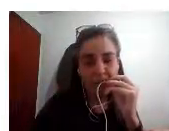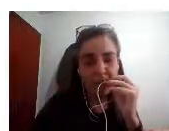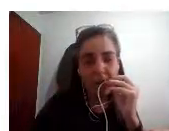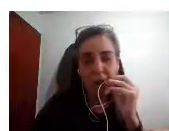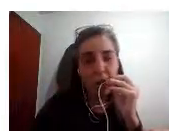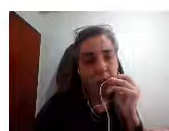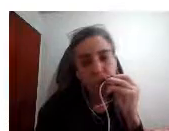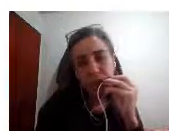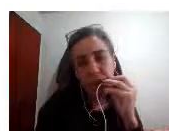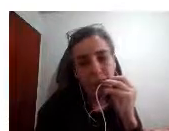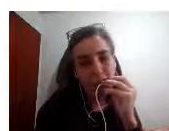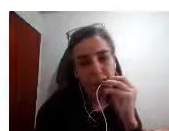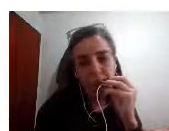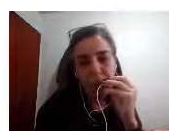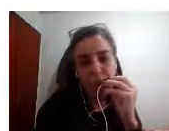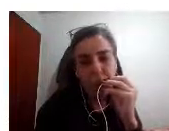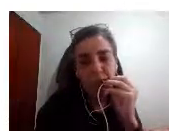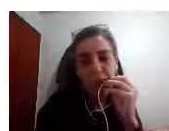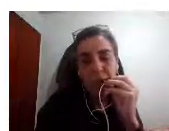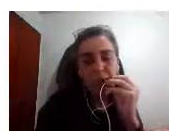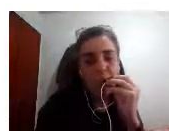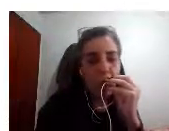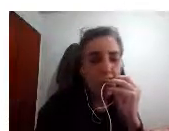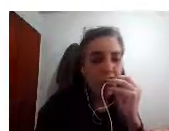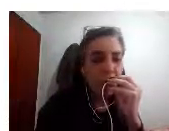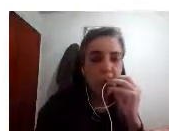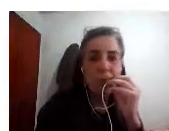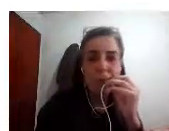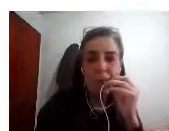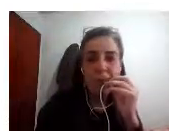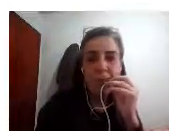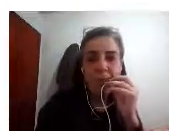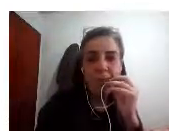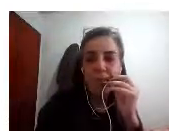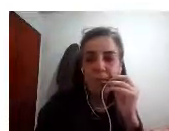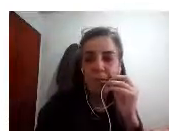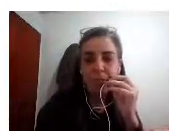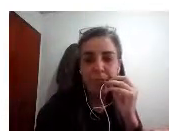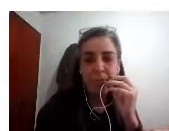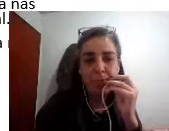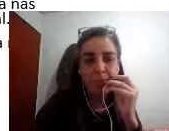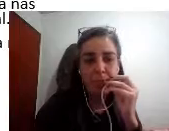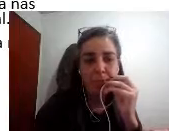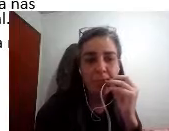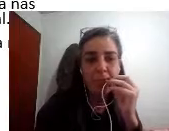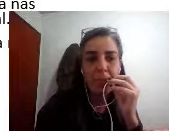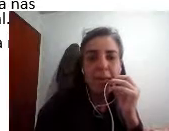fez o texto ou se você simplesmente copiou, tá bom?